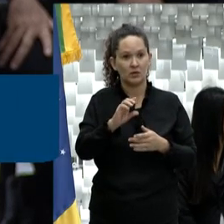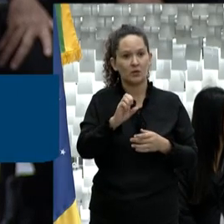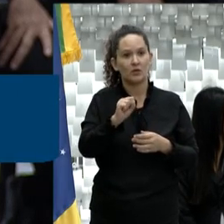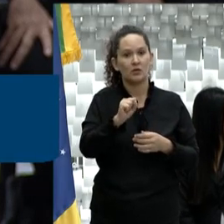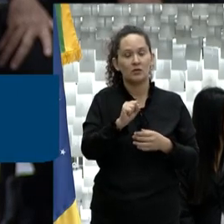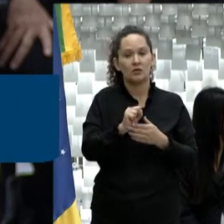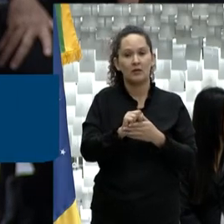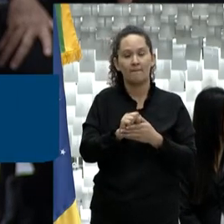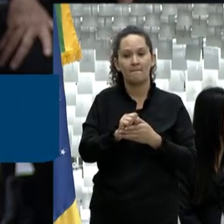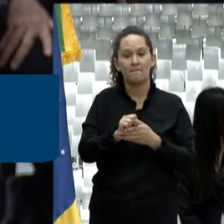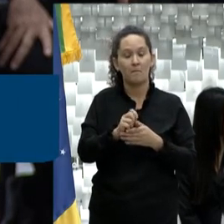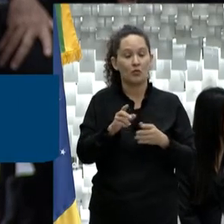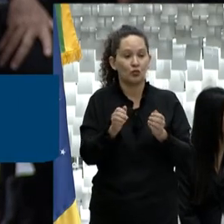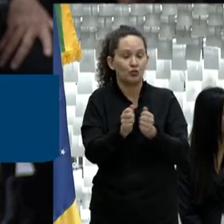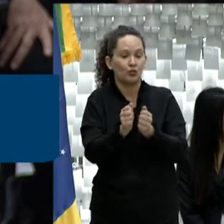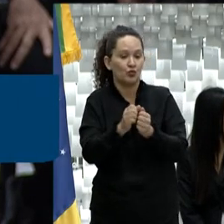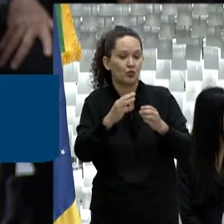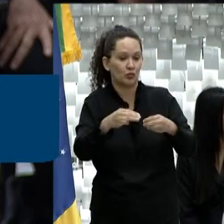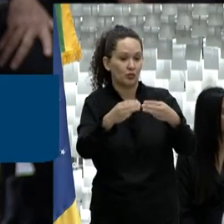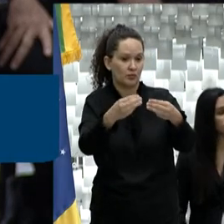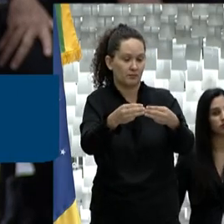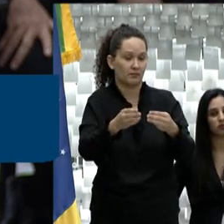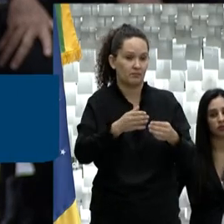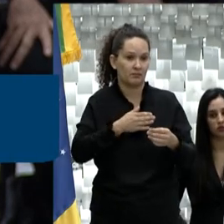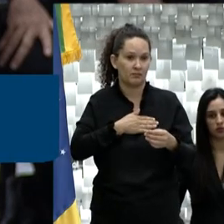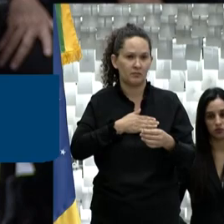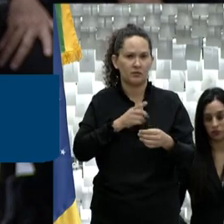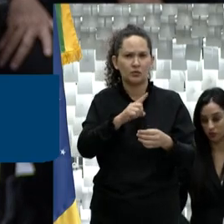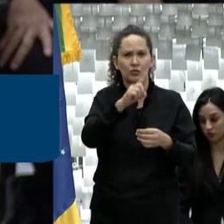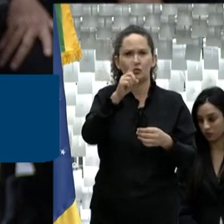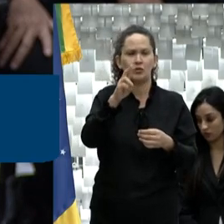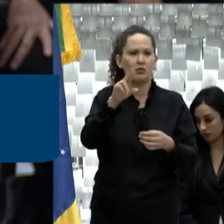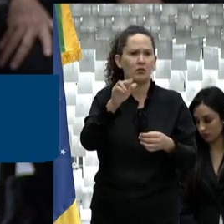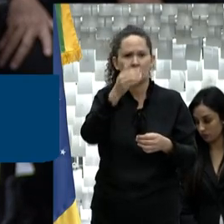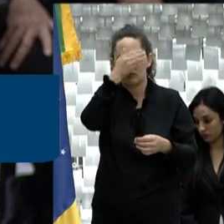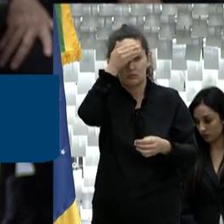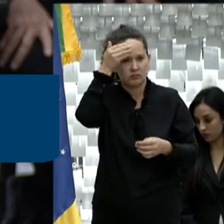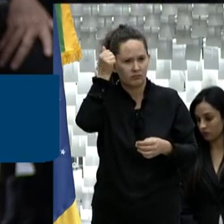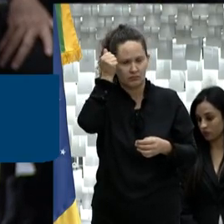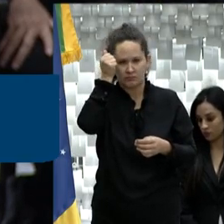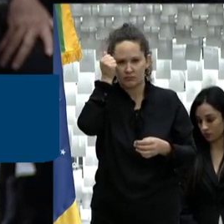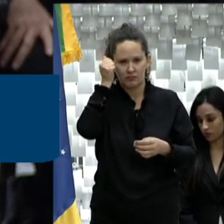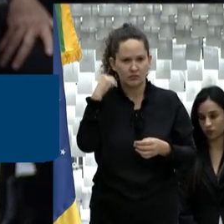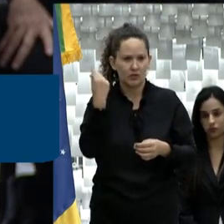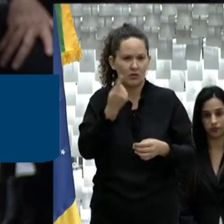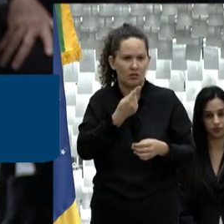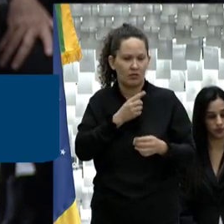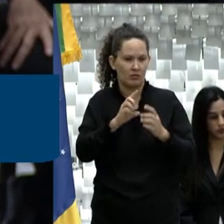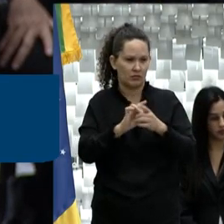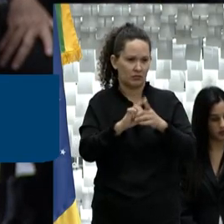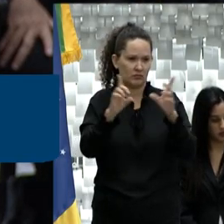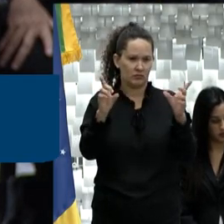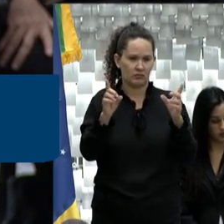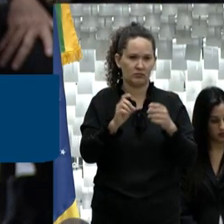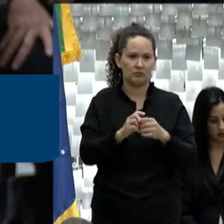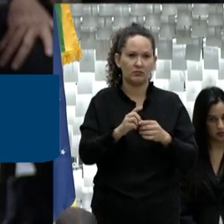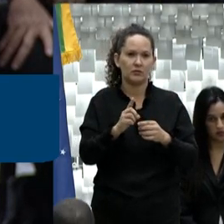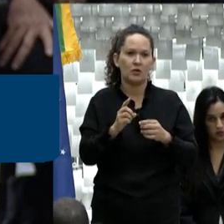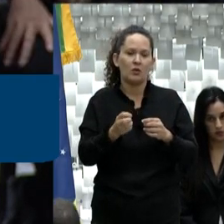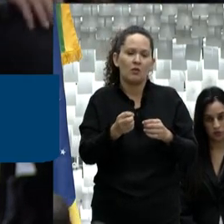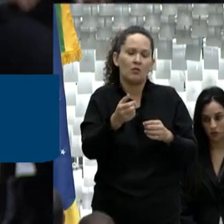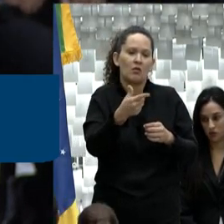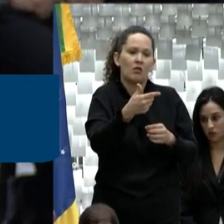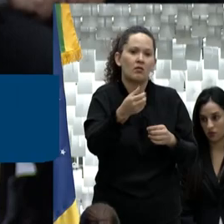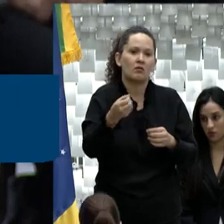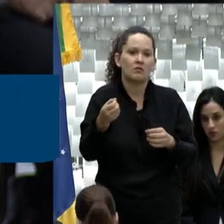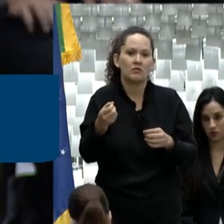pouco com os ministros, para mim, num dia que nunca sairá da memória nossa da advocacia, onde quase